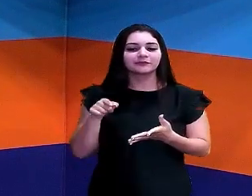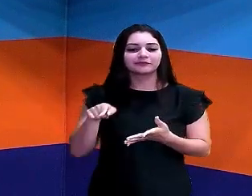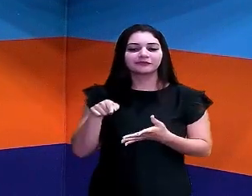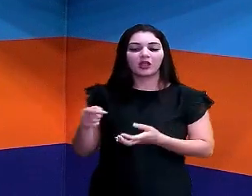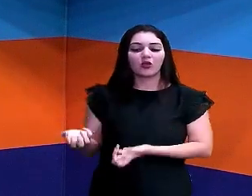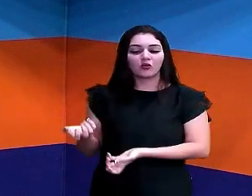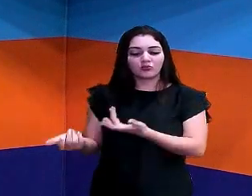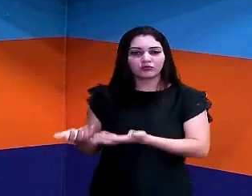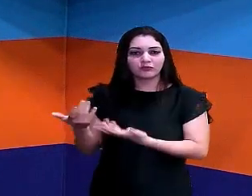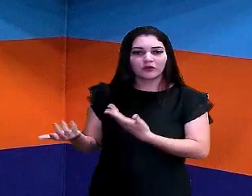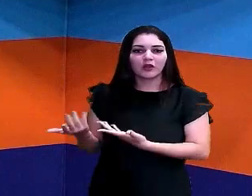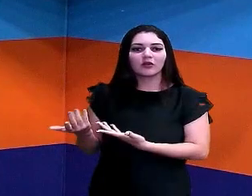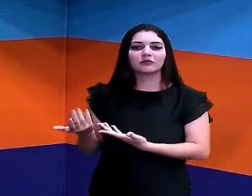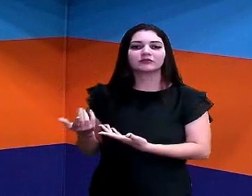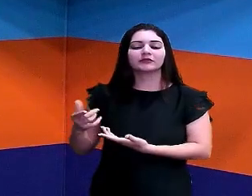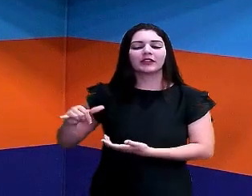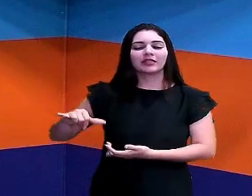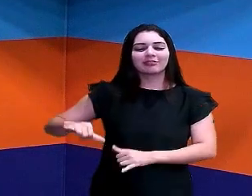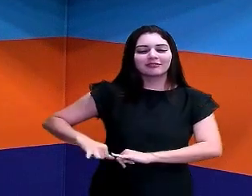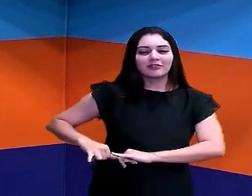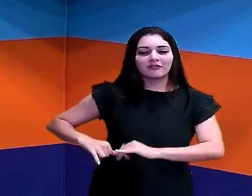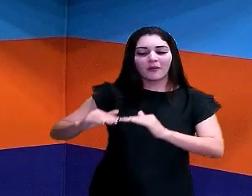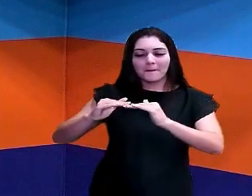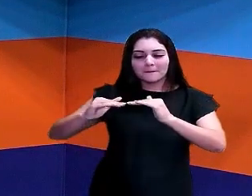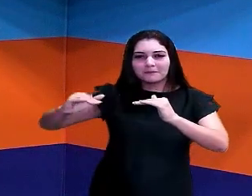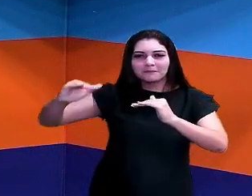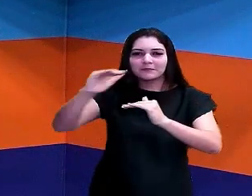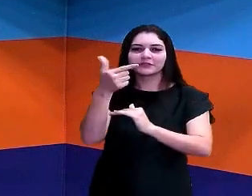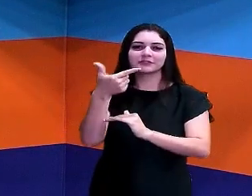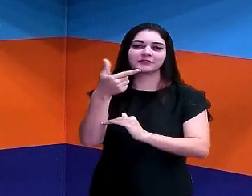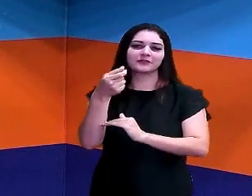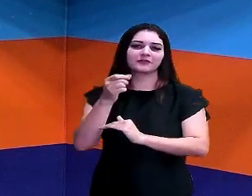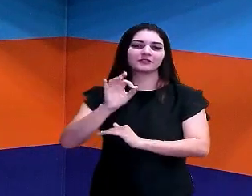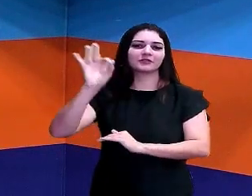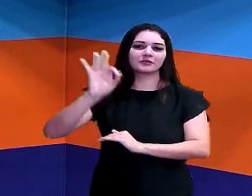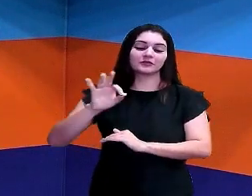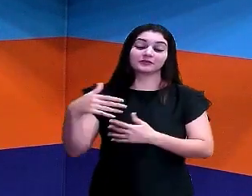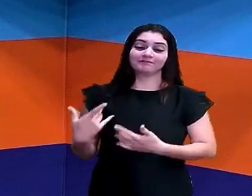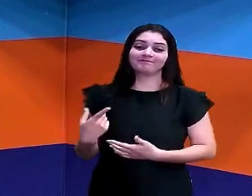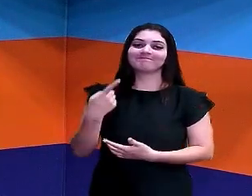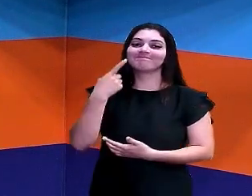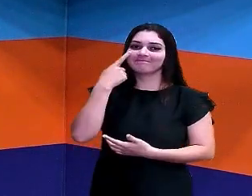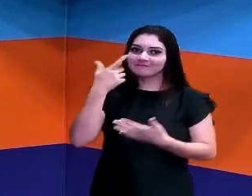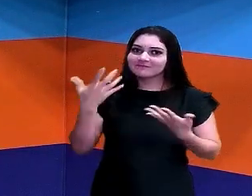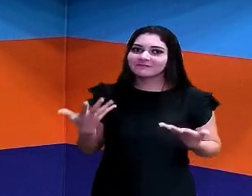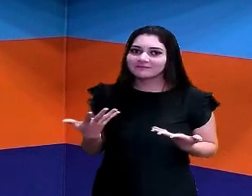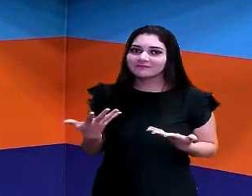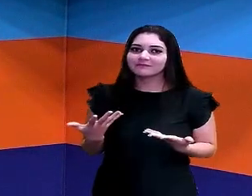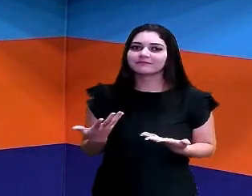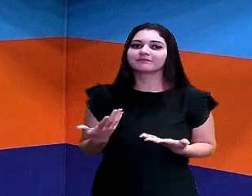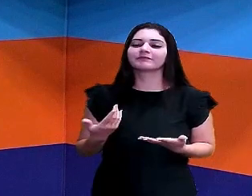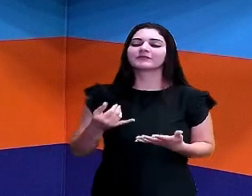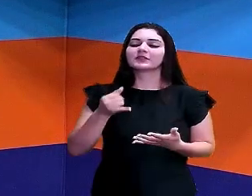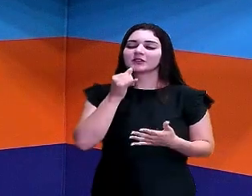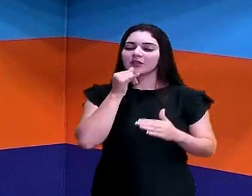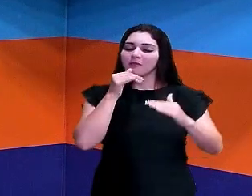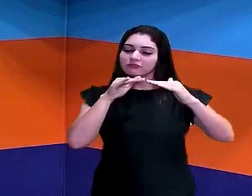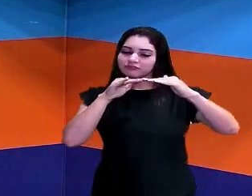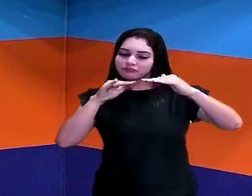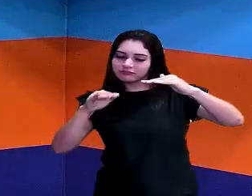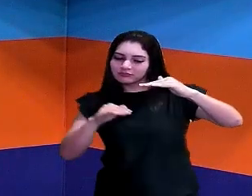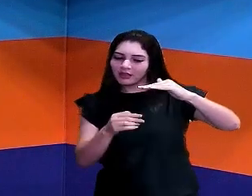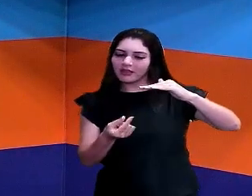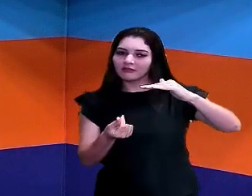fogão que estava em liquidação sofre um aumento de 20%. Veja aí, né? Ele cai o